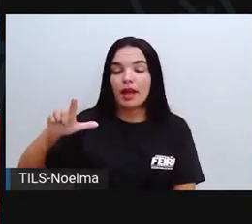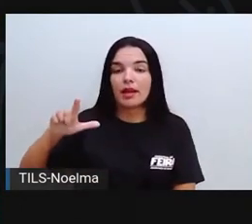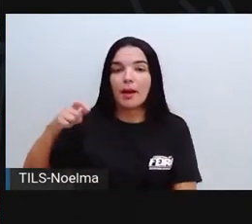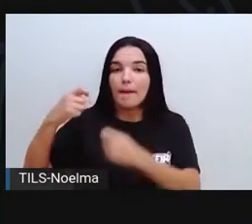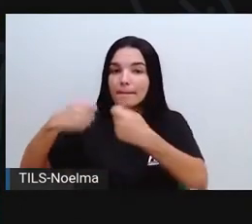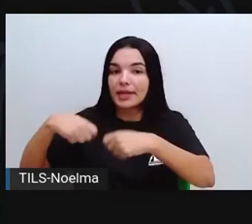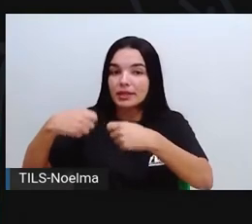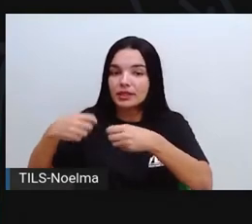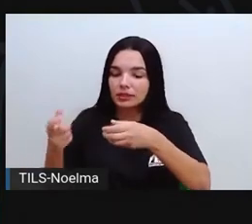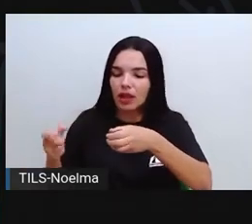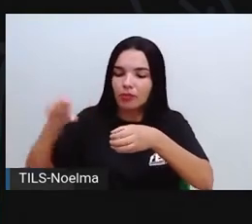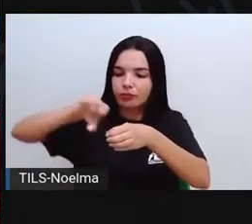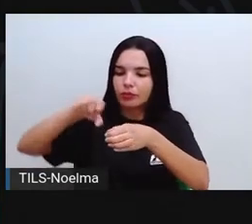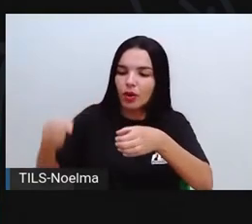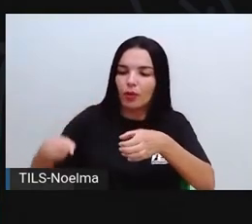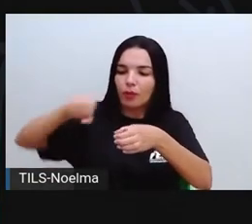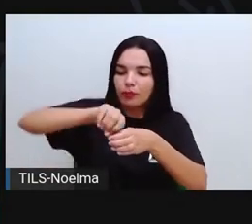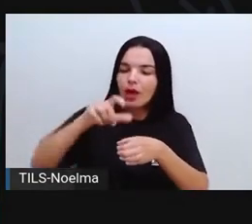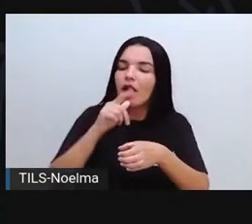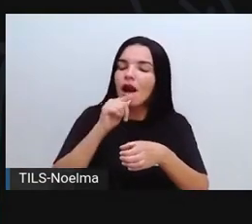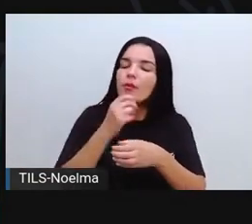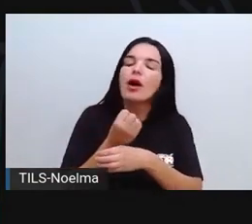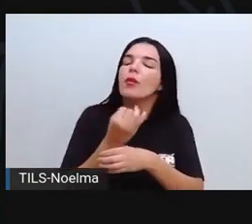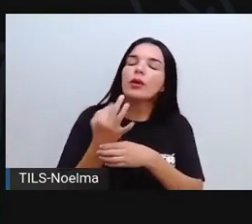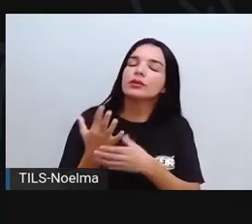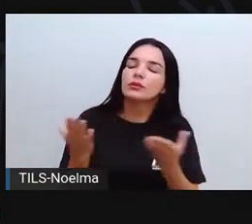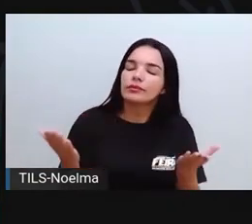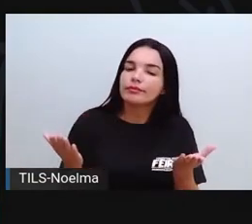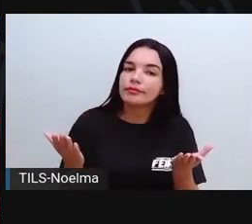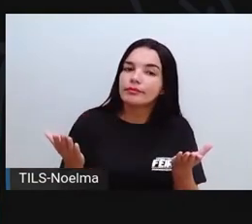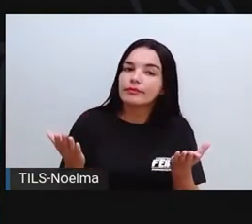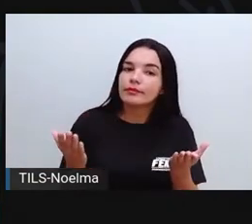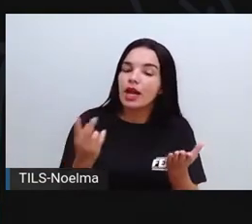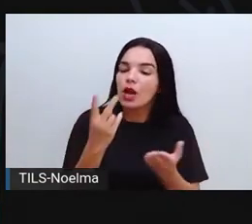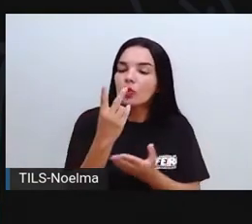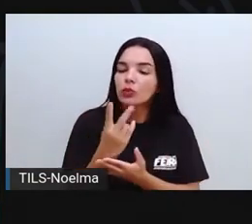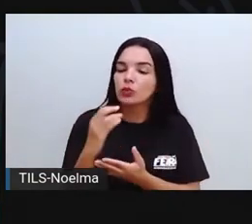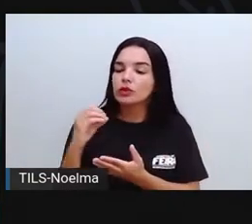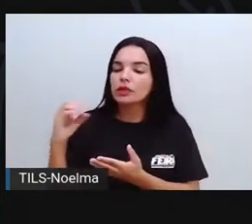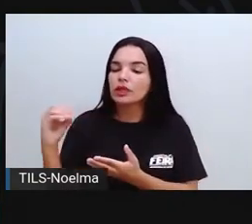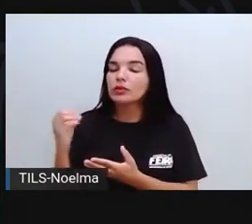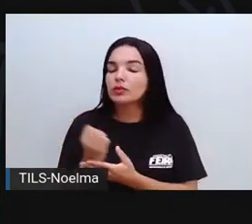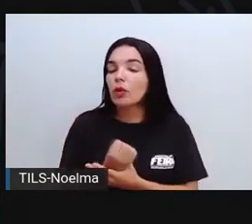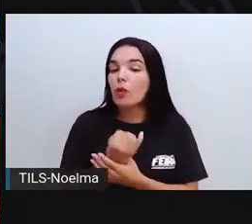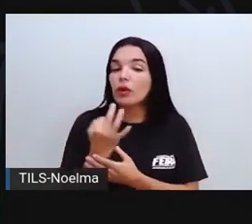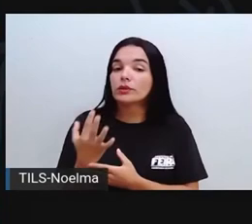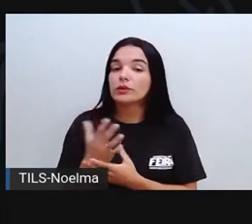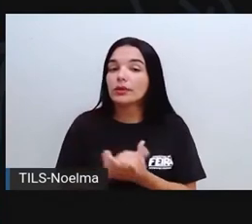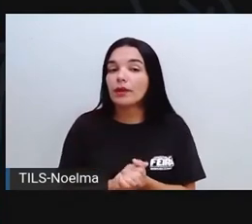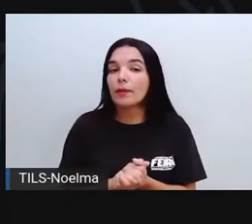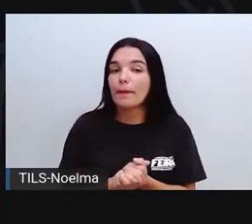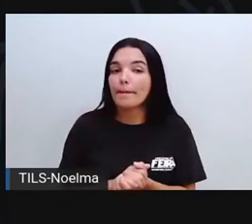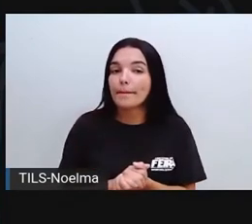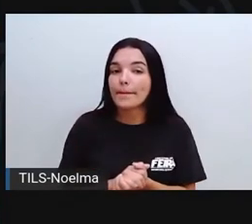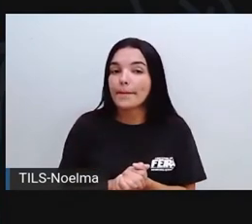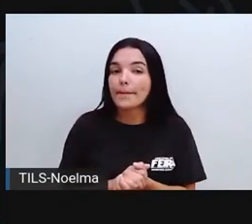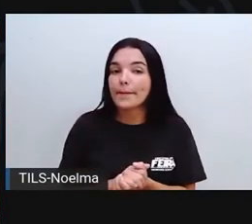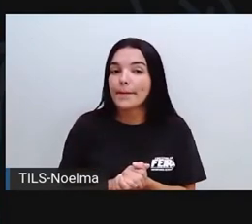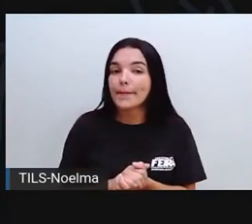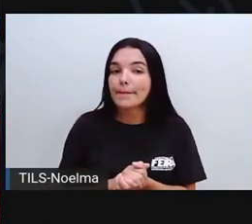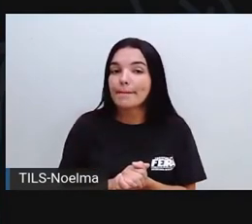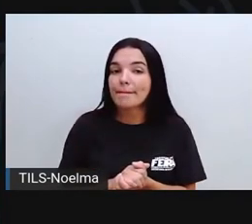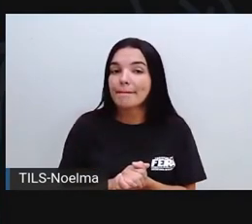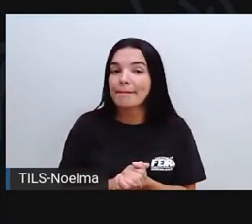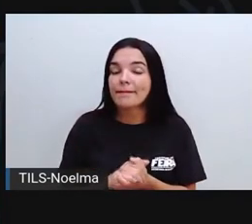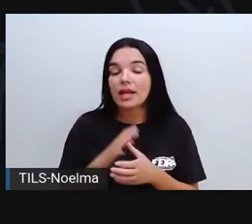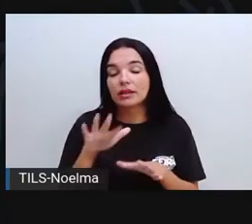colocar aqui de água para poder dar um litro Quanto é de 200 ml 200 ml nos vamos